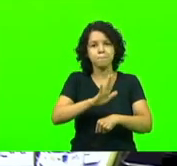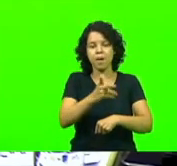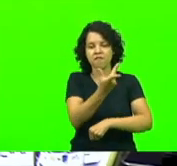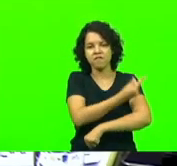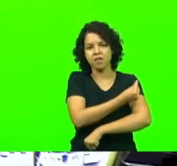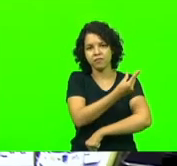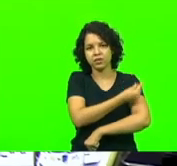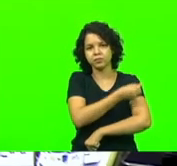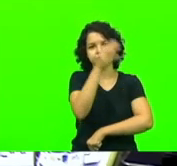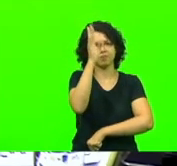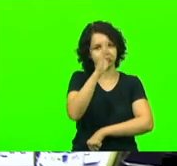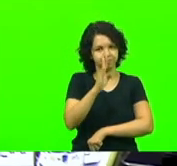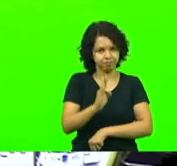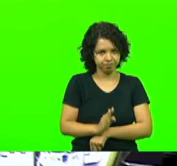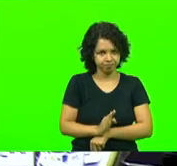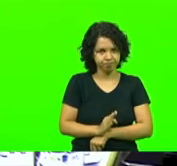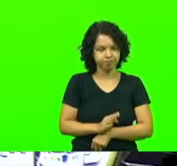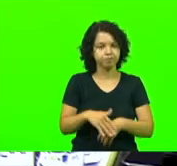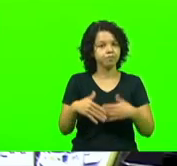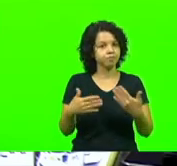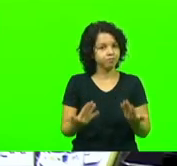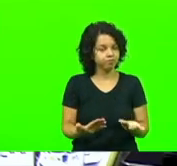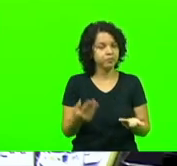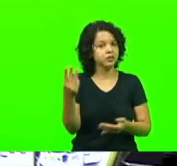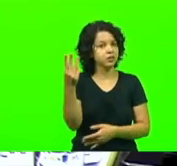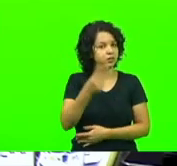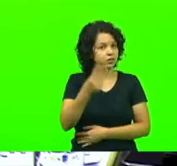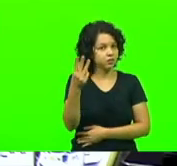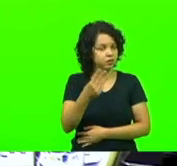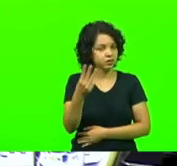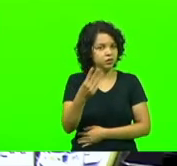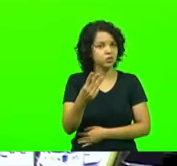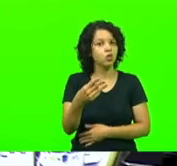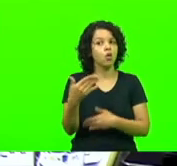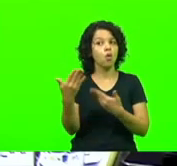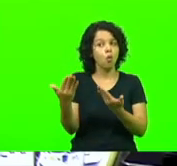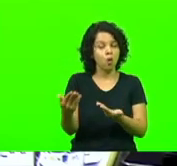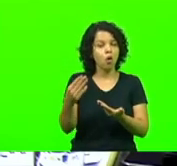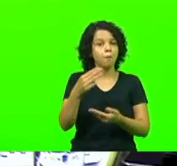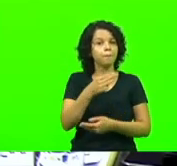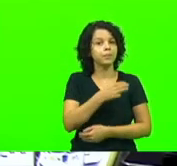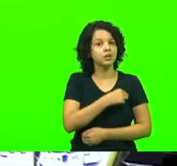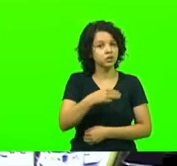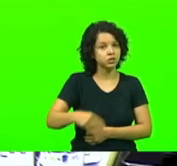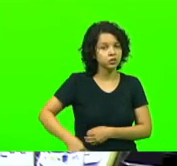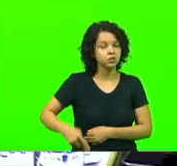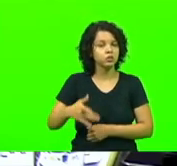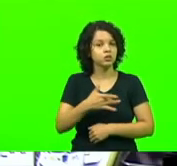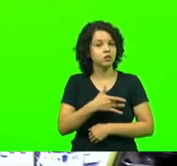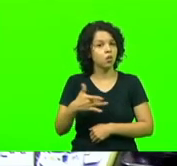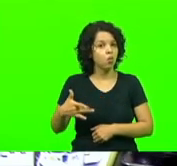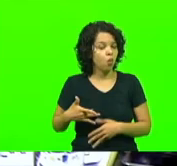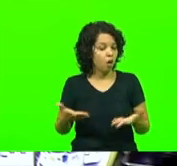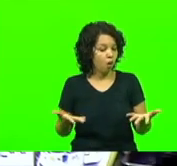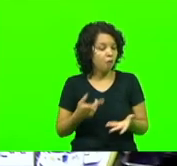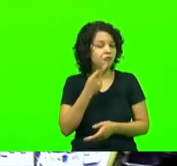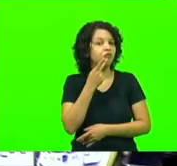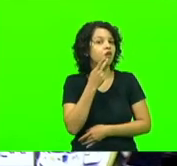Brasil. E terceiro, o próprio ministro da Saúde agora confirmou